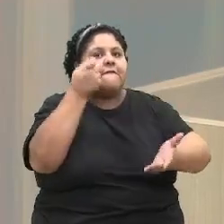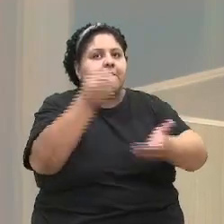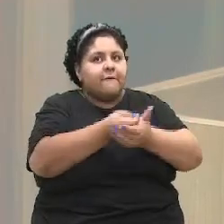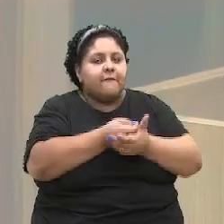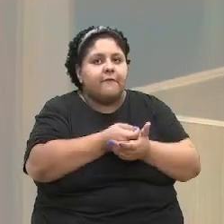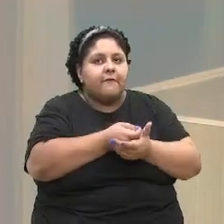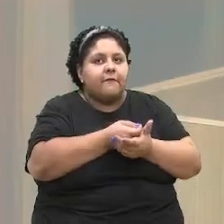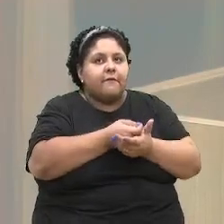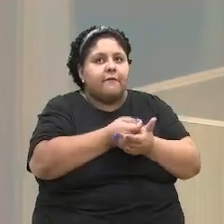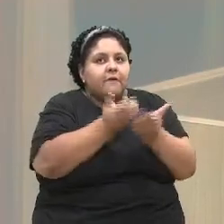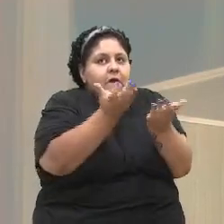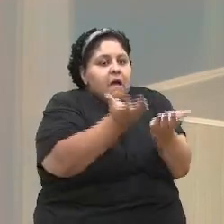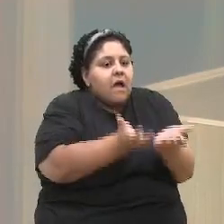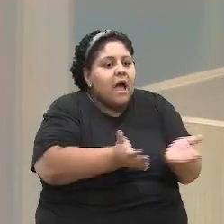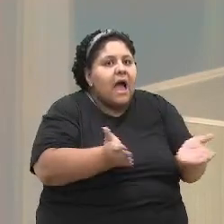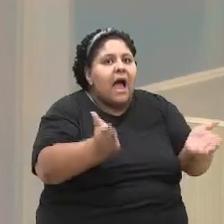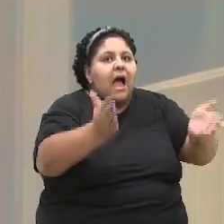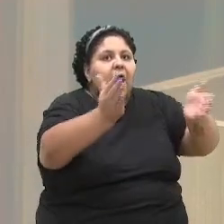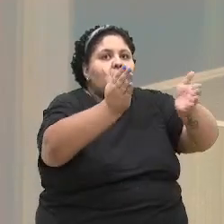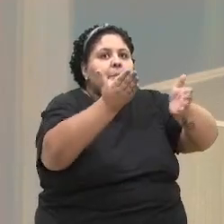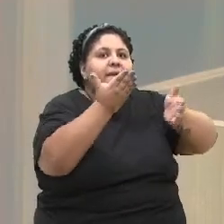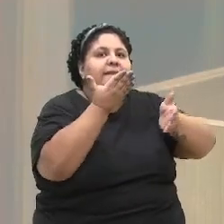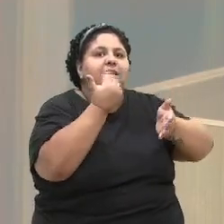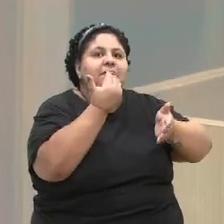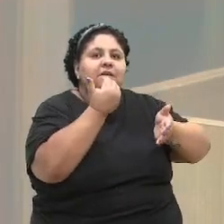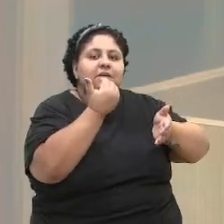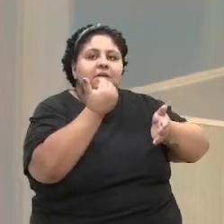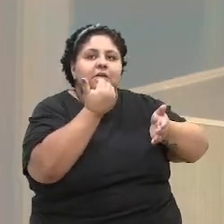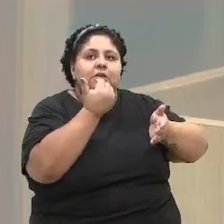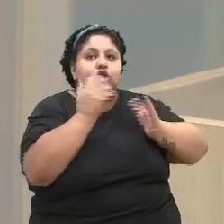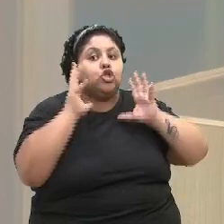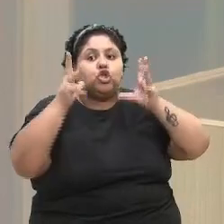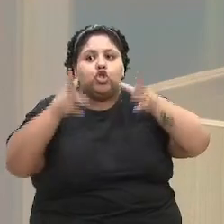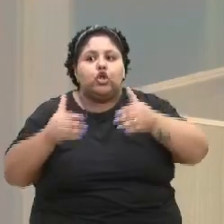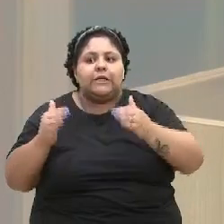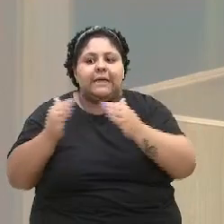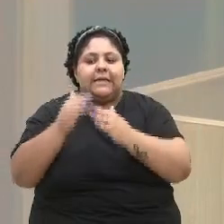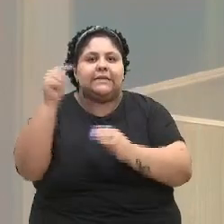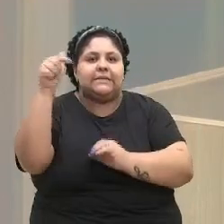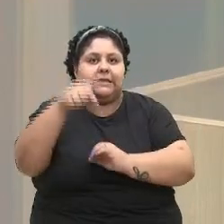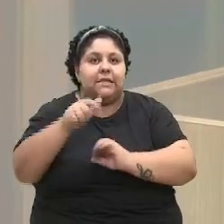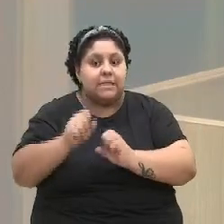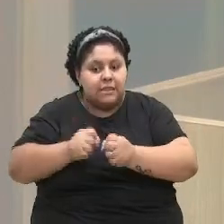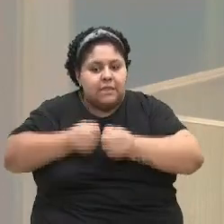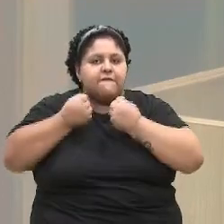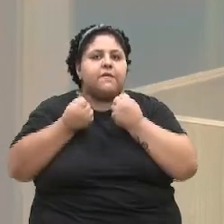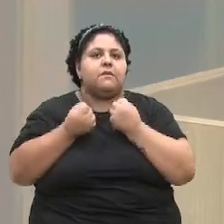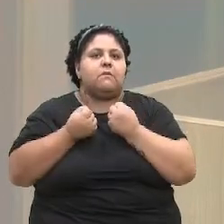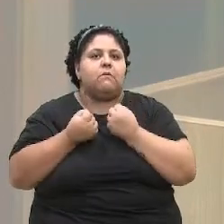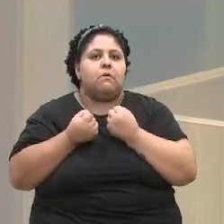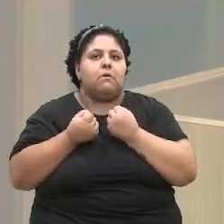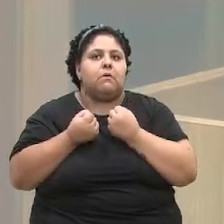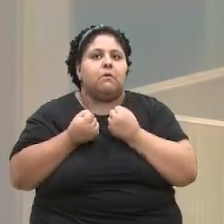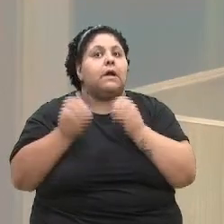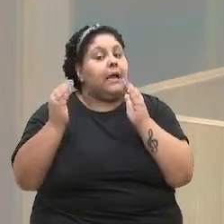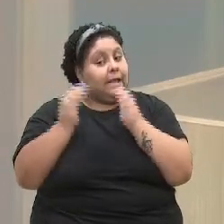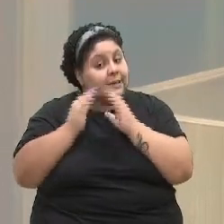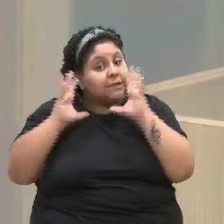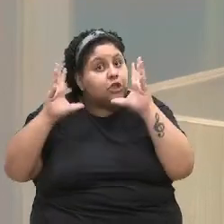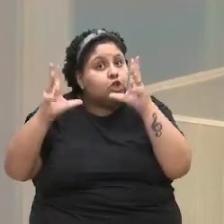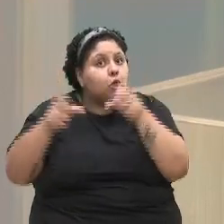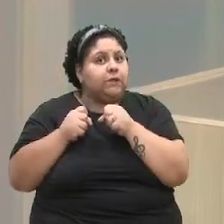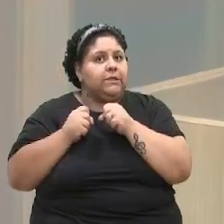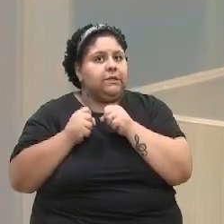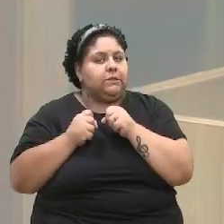cesta básica hoje a casa inteira não fui eu sozinho a casa inteira defendeu a cesta básica a casa